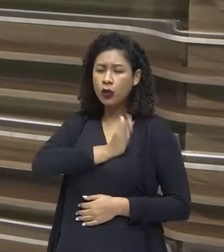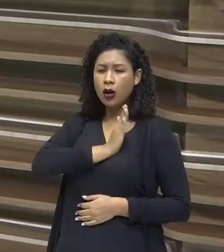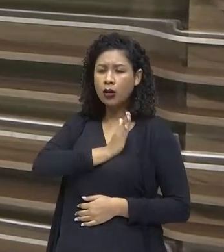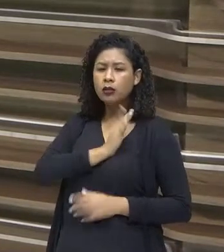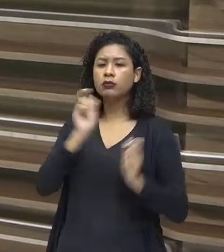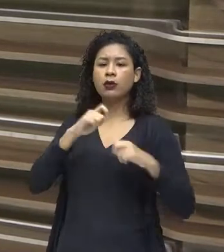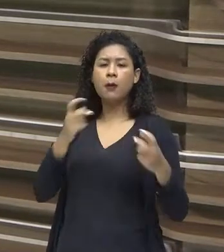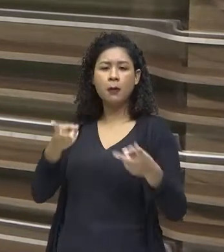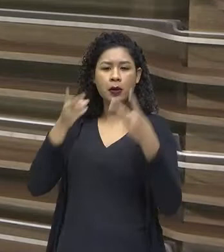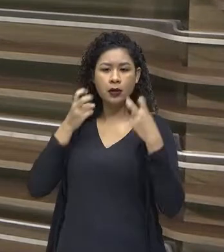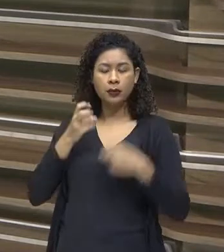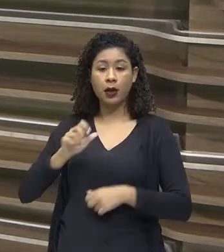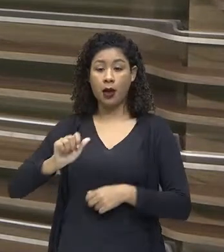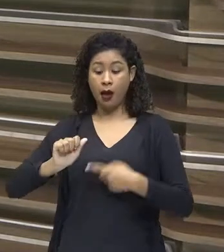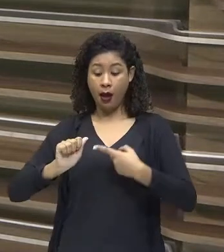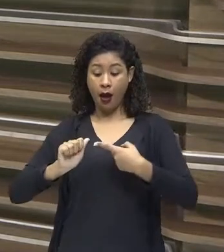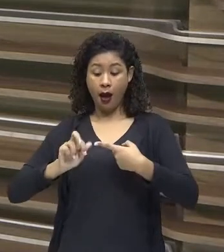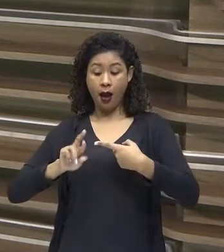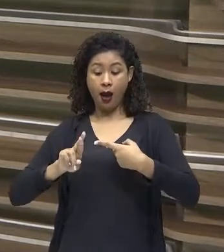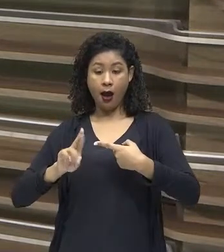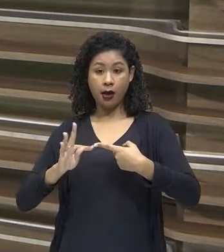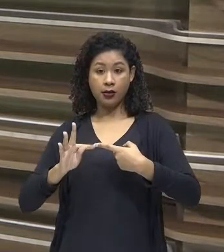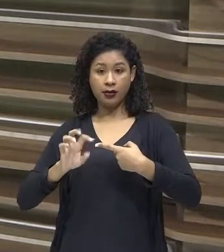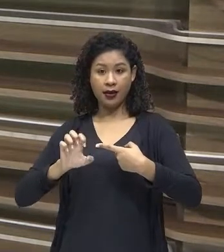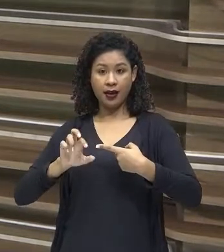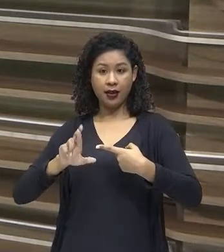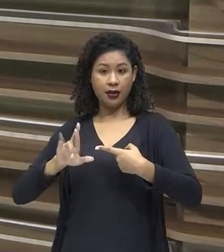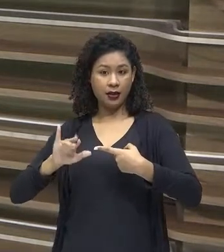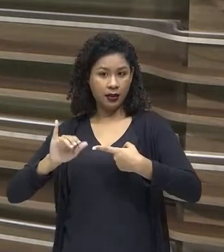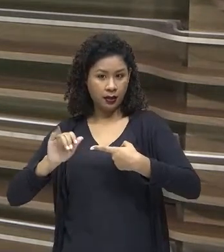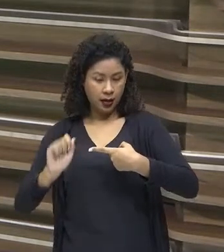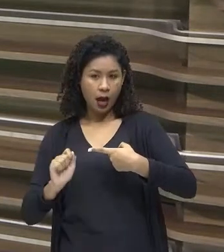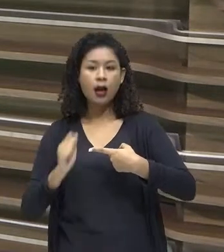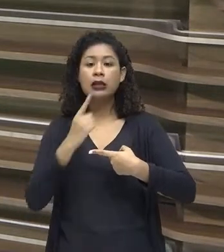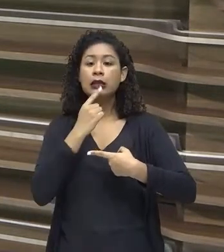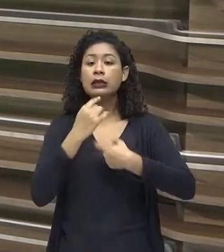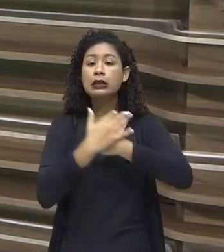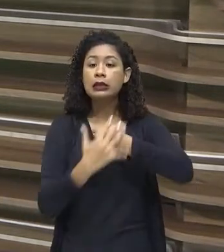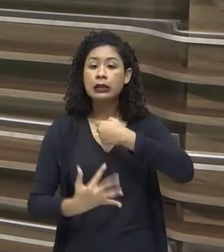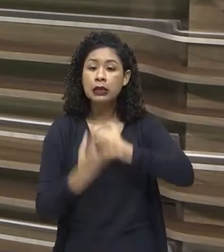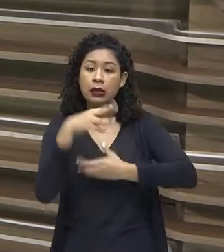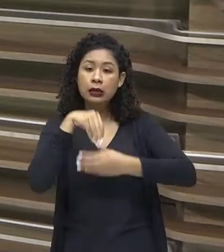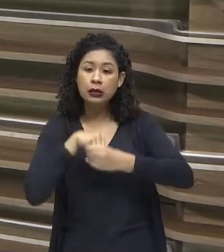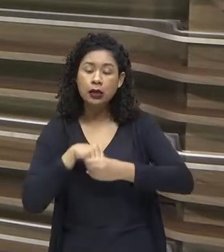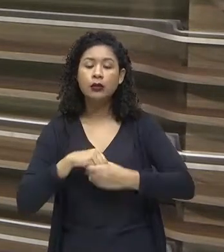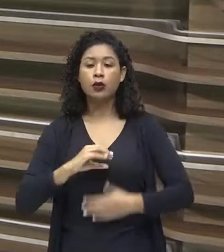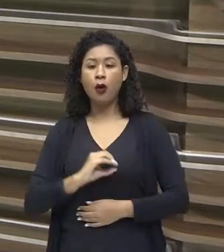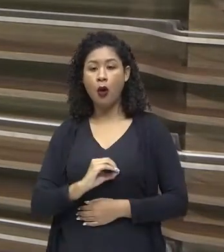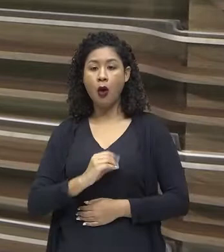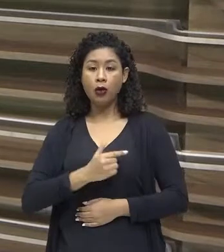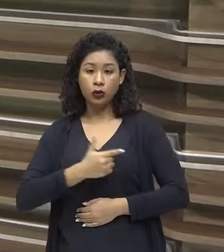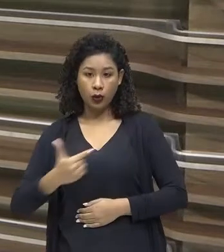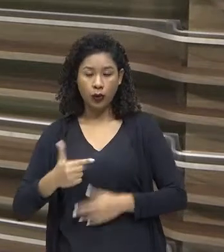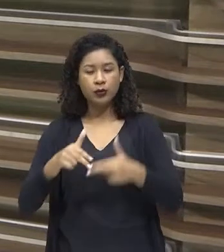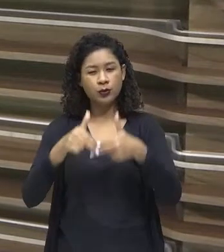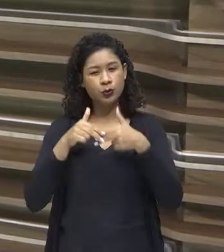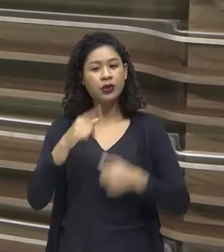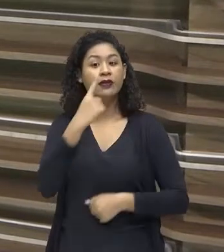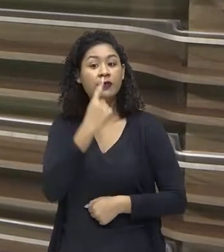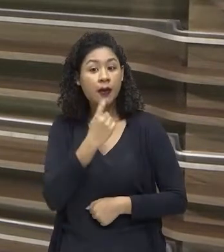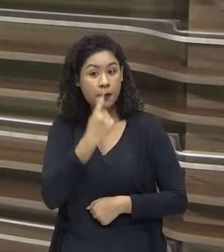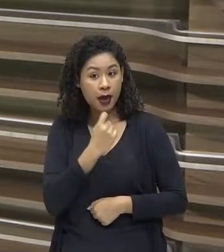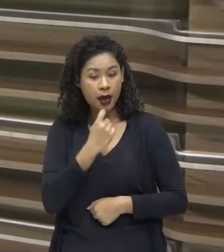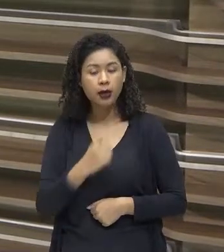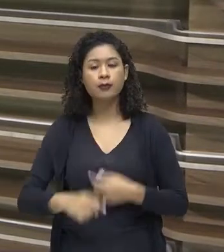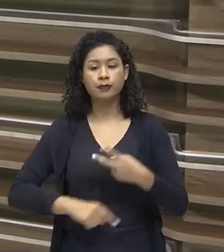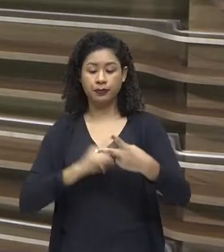pela cor vermelha, porque ela representa ali aquele sangue rico em gás oxigênio, e a veia na cor azul, porque ela